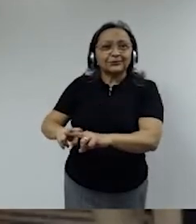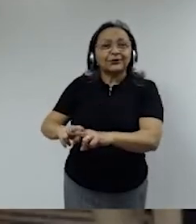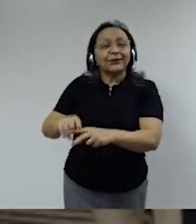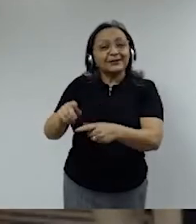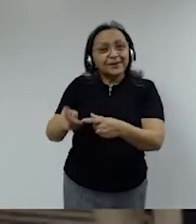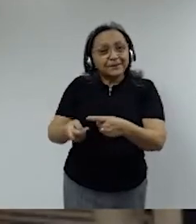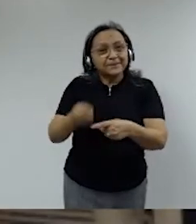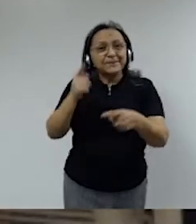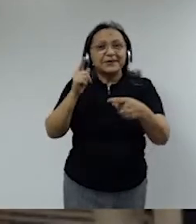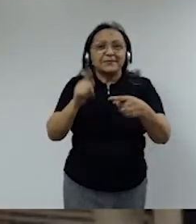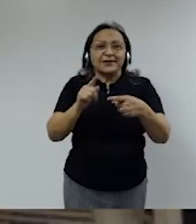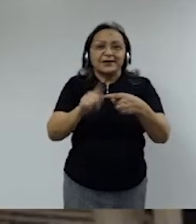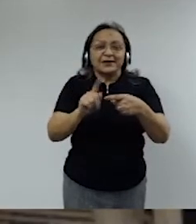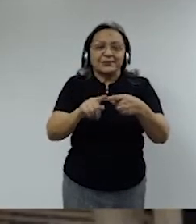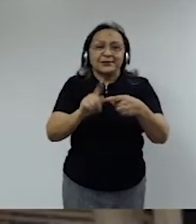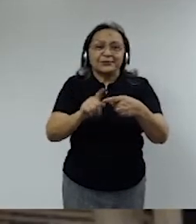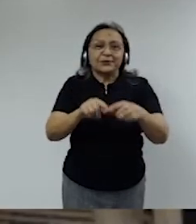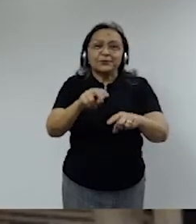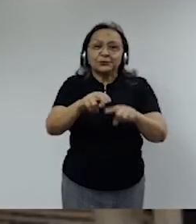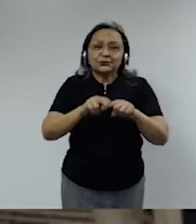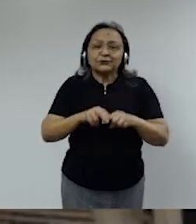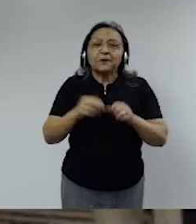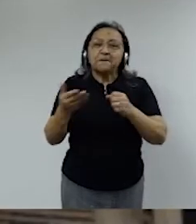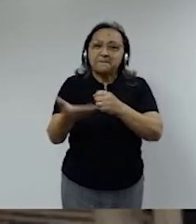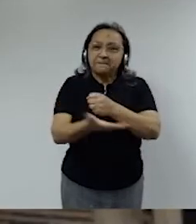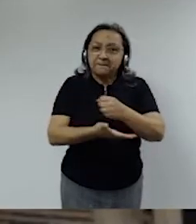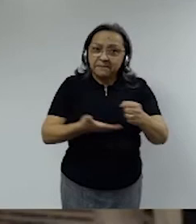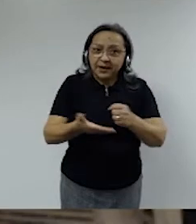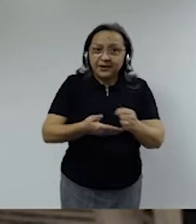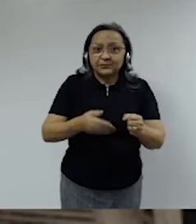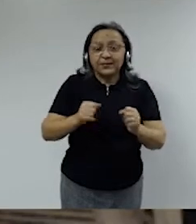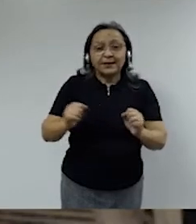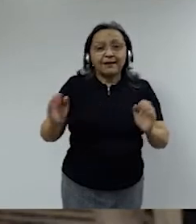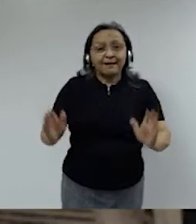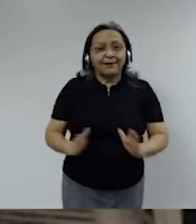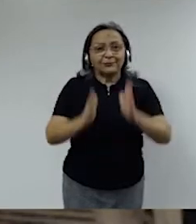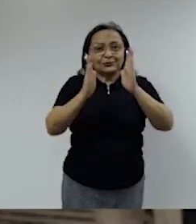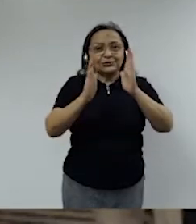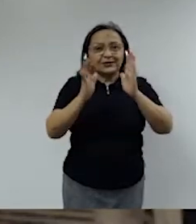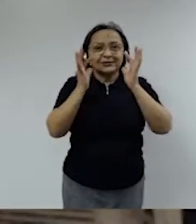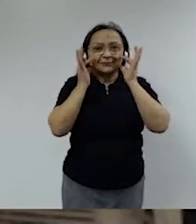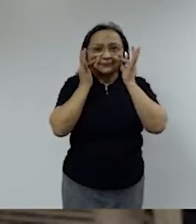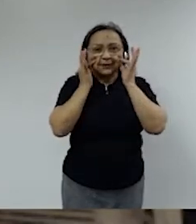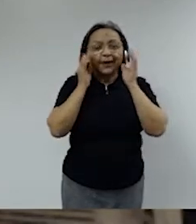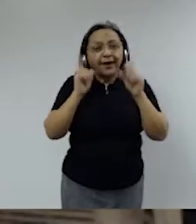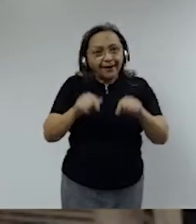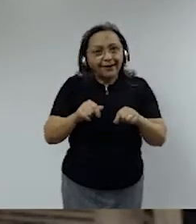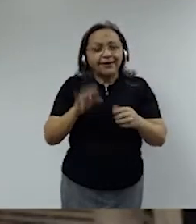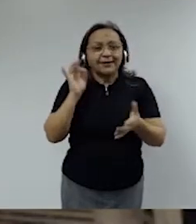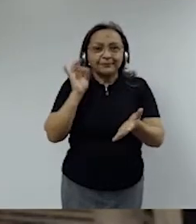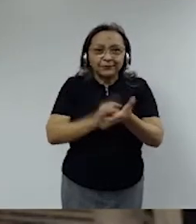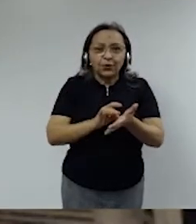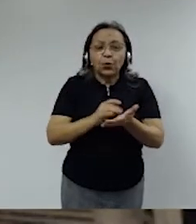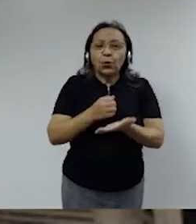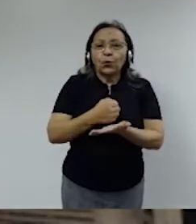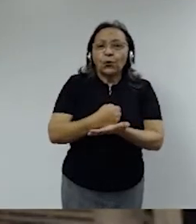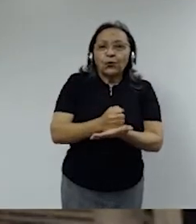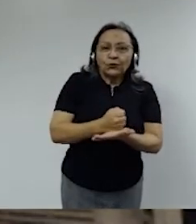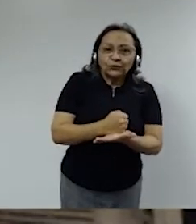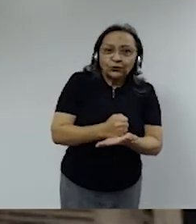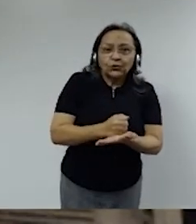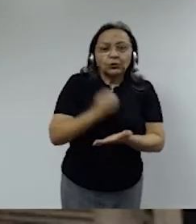razão, o primeiro grande motivo, ou a fundamentação para uma audiência de custódia, que é exatamente o controle